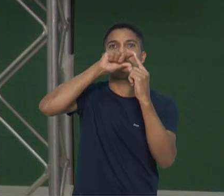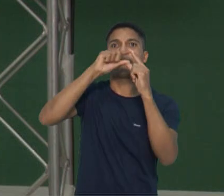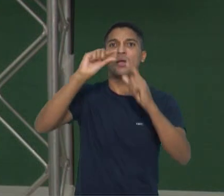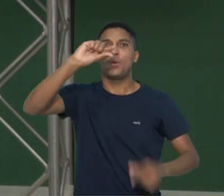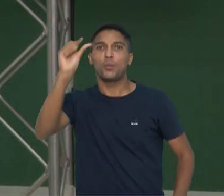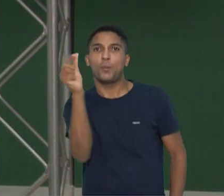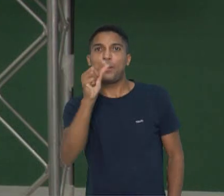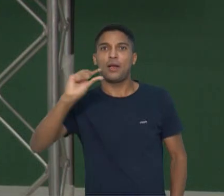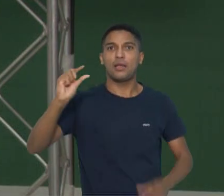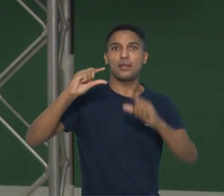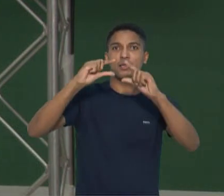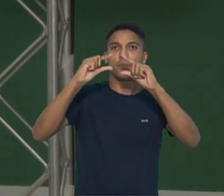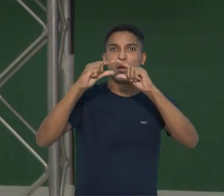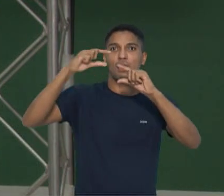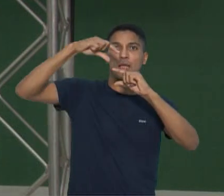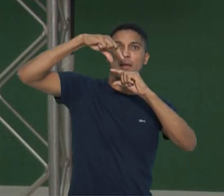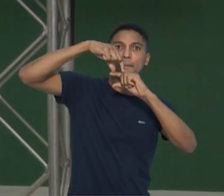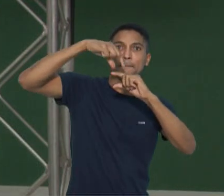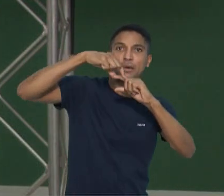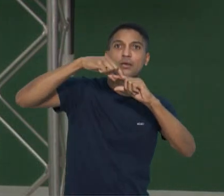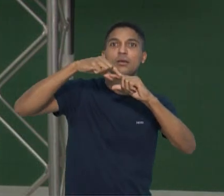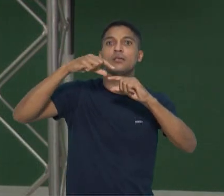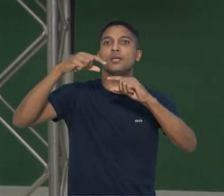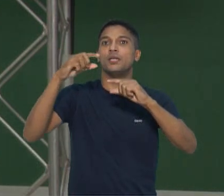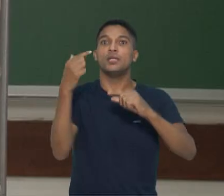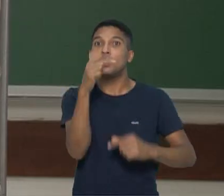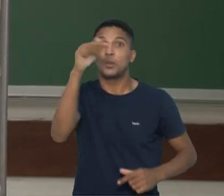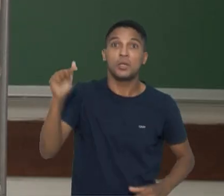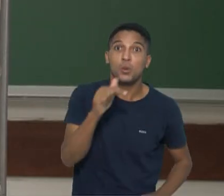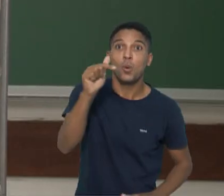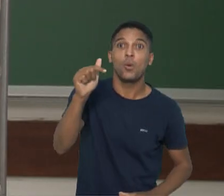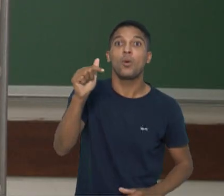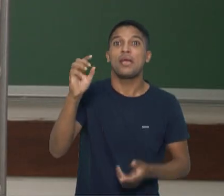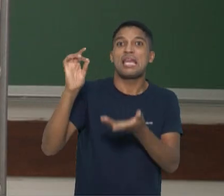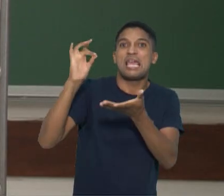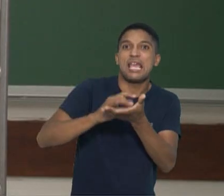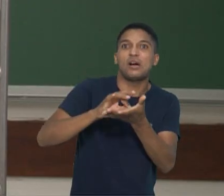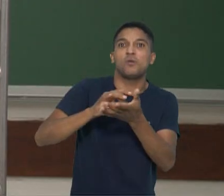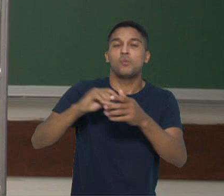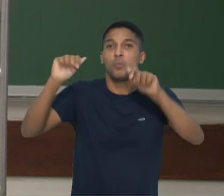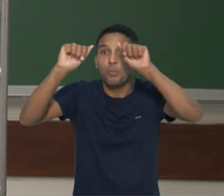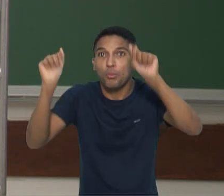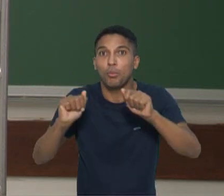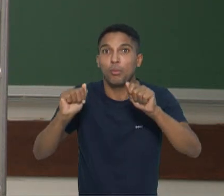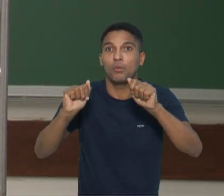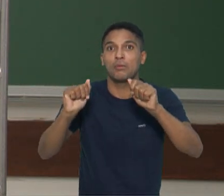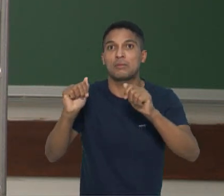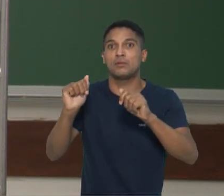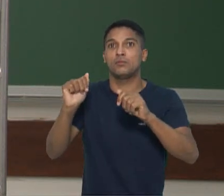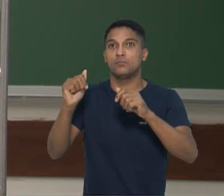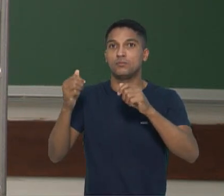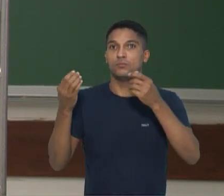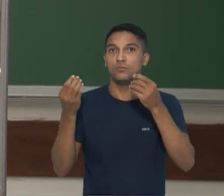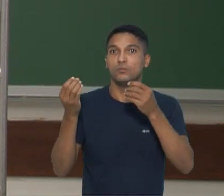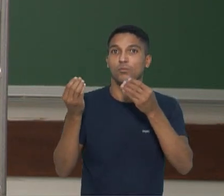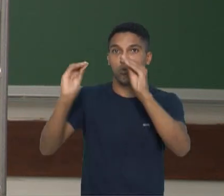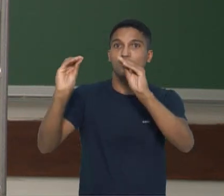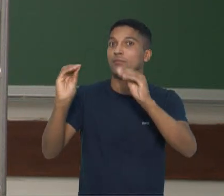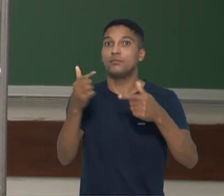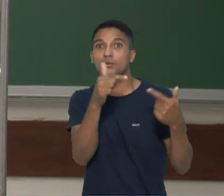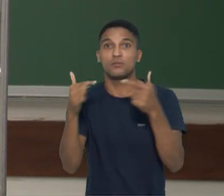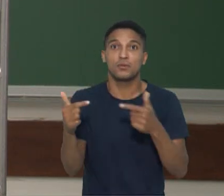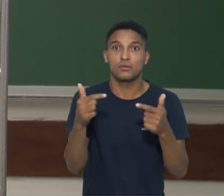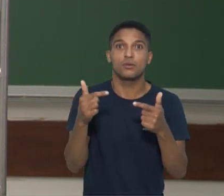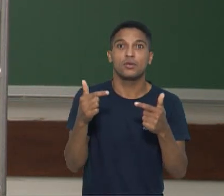gente não reconhece nenhuma figura real. Lembrou? A gente já viu sobre o abstrato, né, o abstracionismo, e